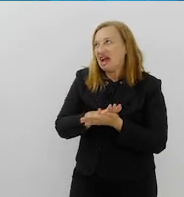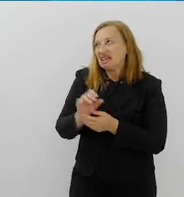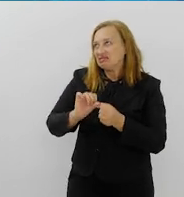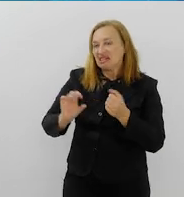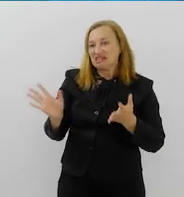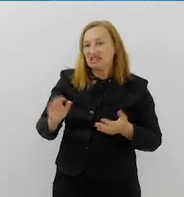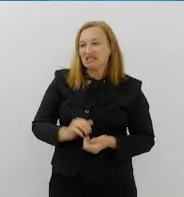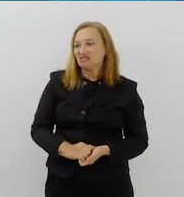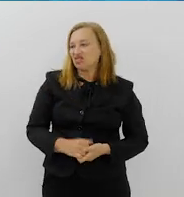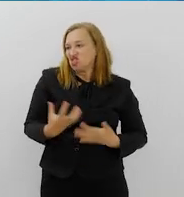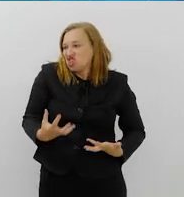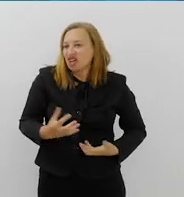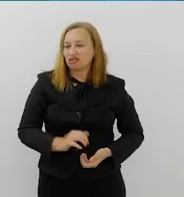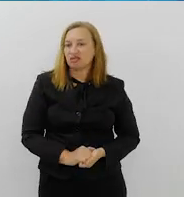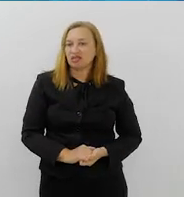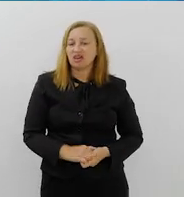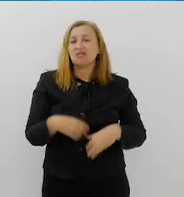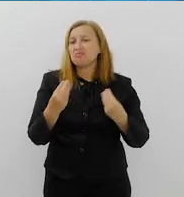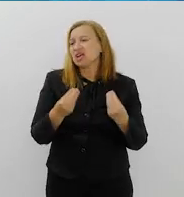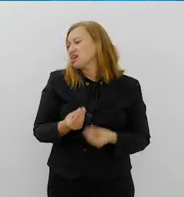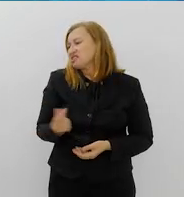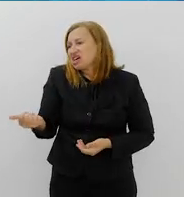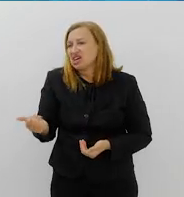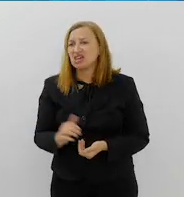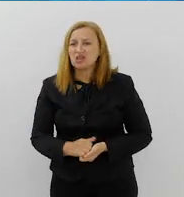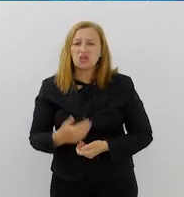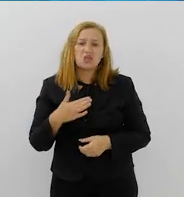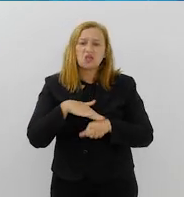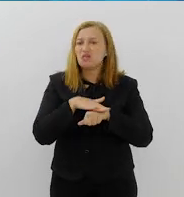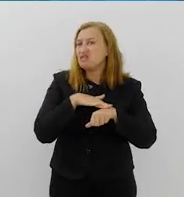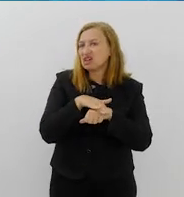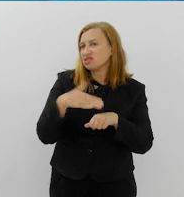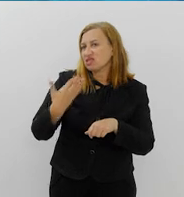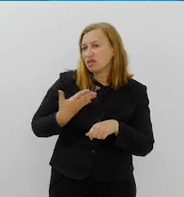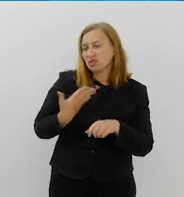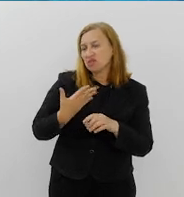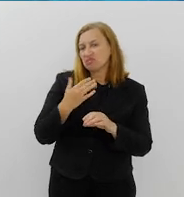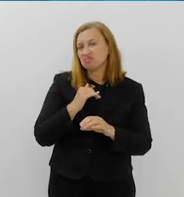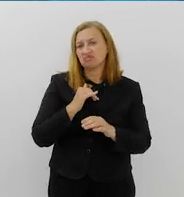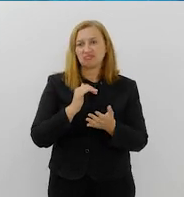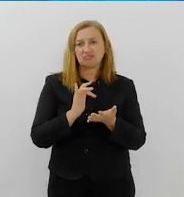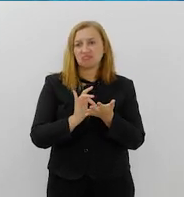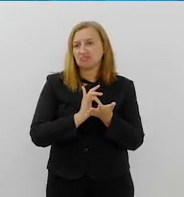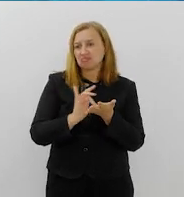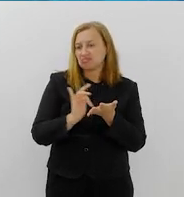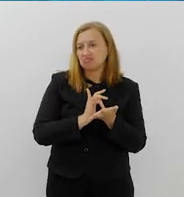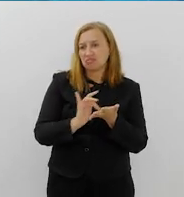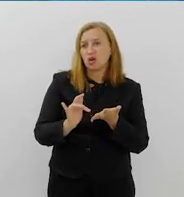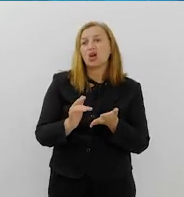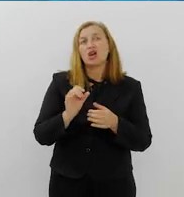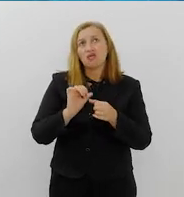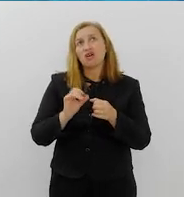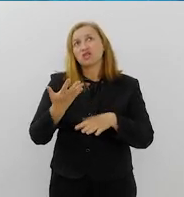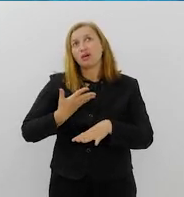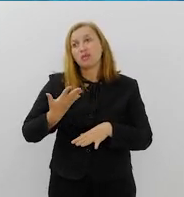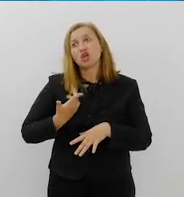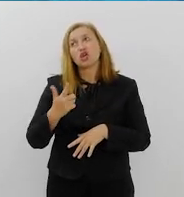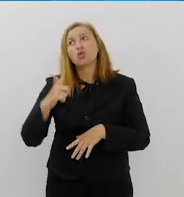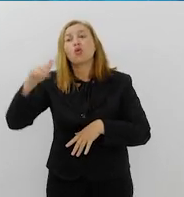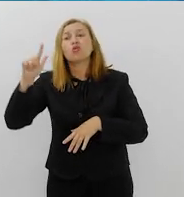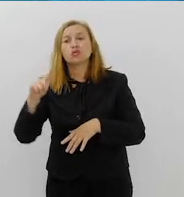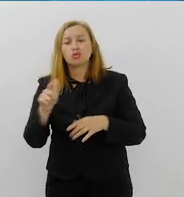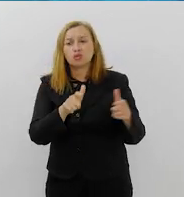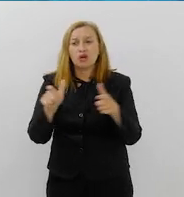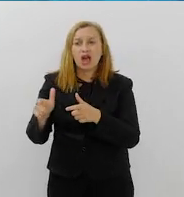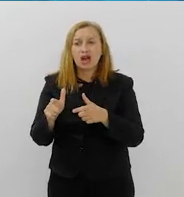não tem nada para fazer, é sem graça, para que sair? Eu converso com os meus amigos de qualquer jeito, eu faço amigos do outro